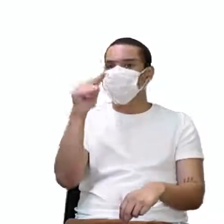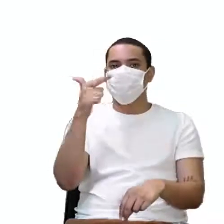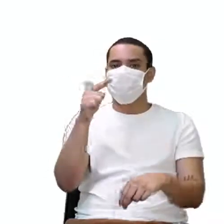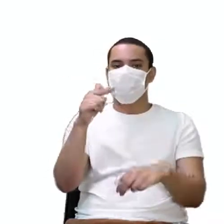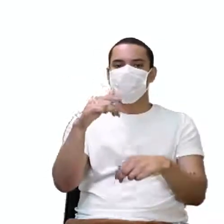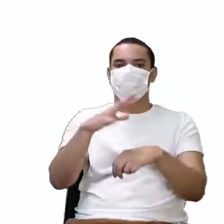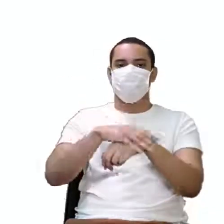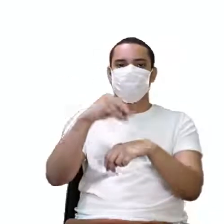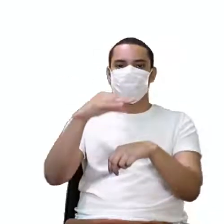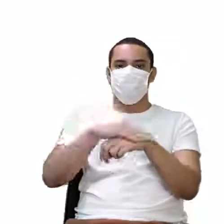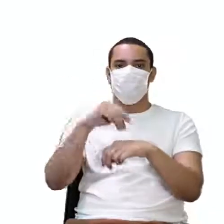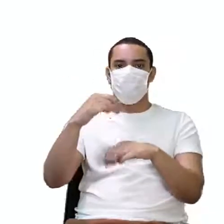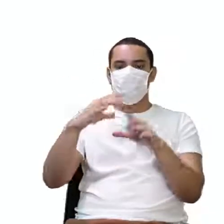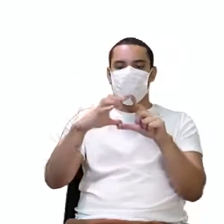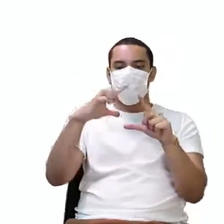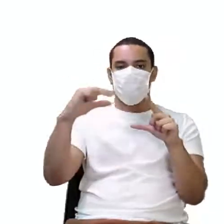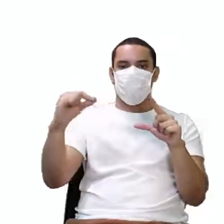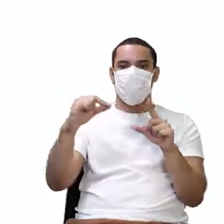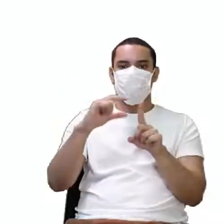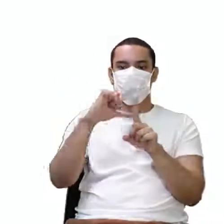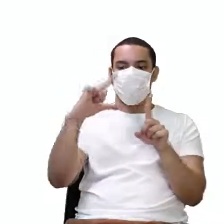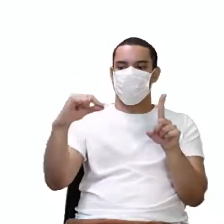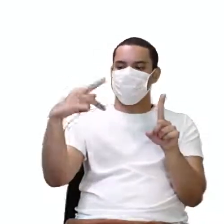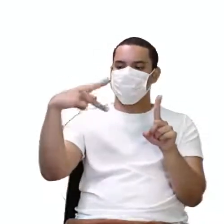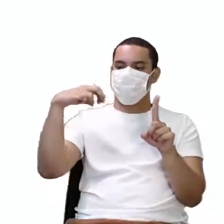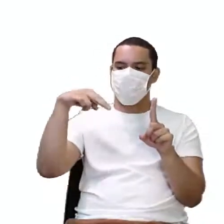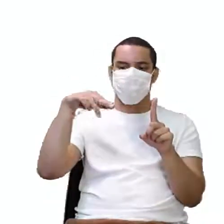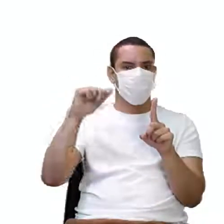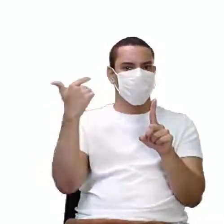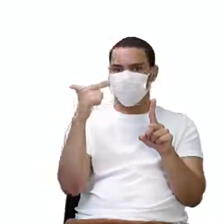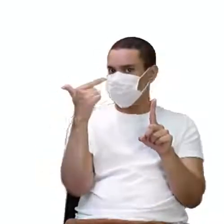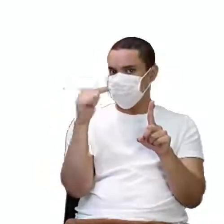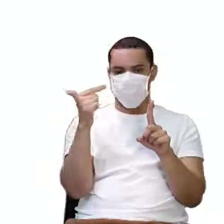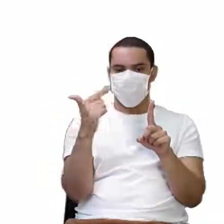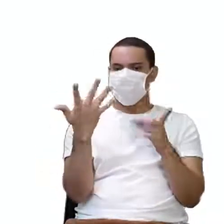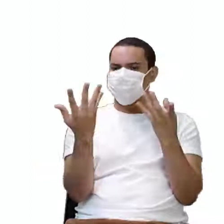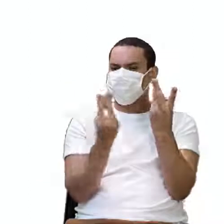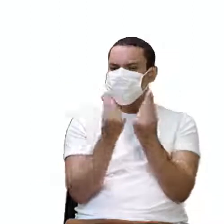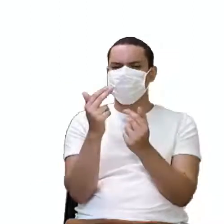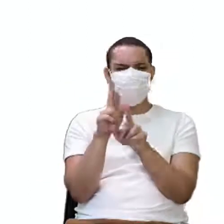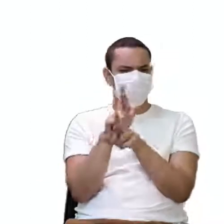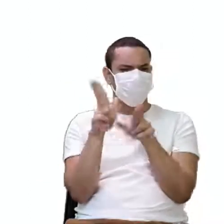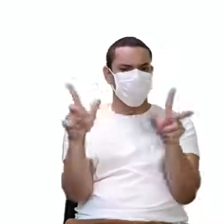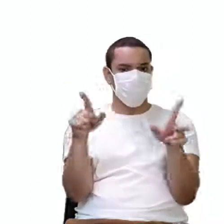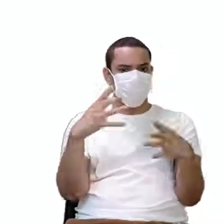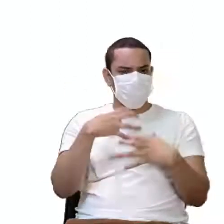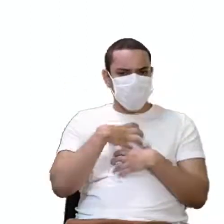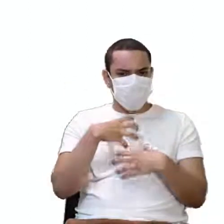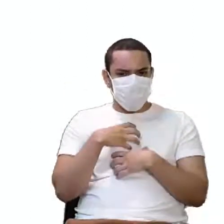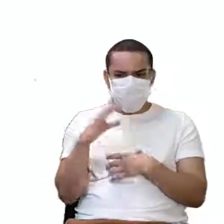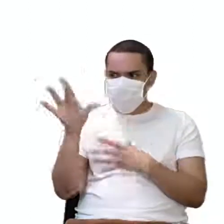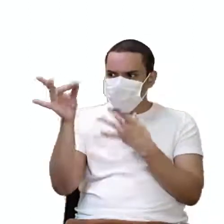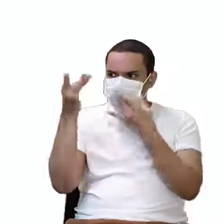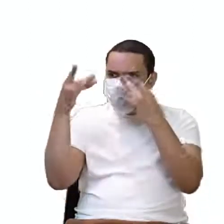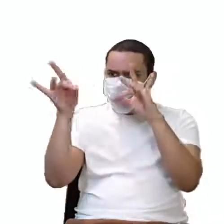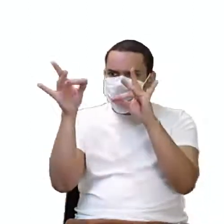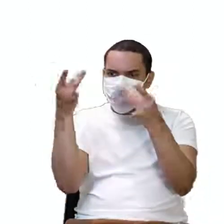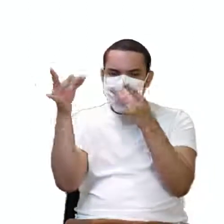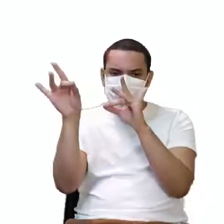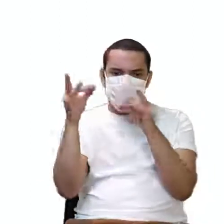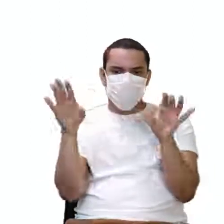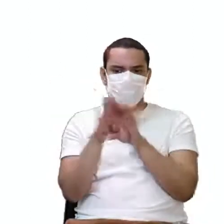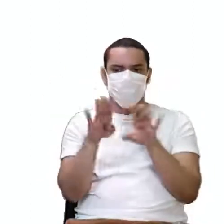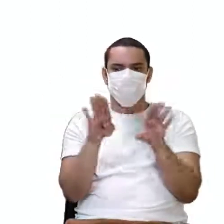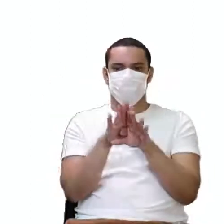né? Mas ela tem essa característica bem fininha, mas você sente também, como é inervado, você sente